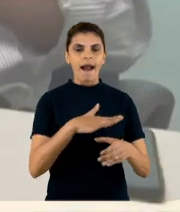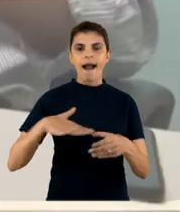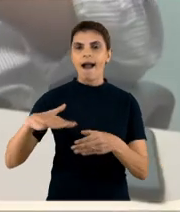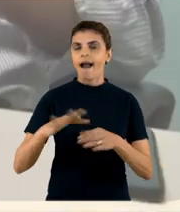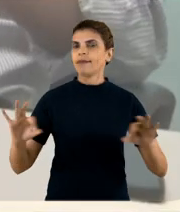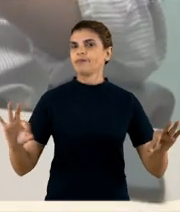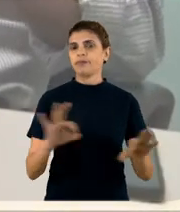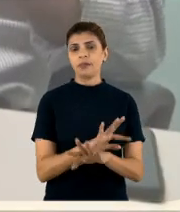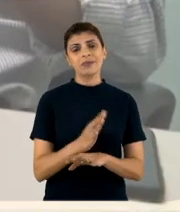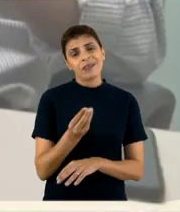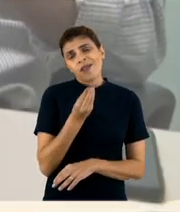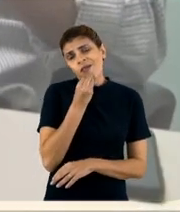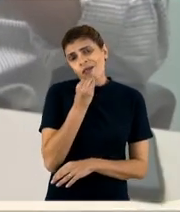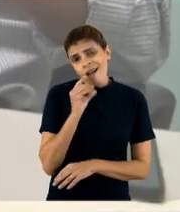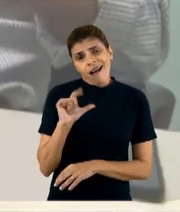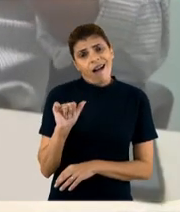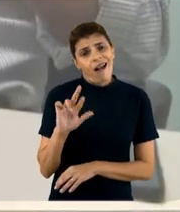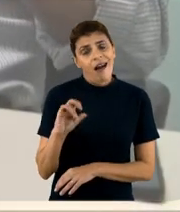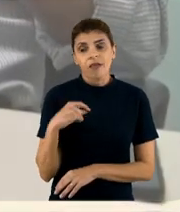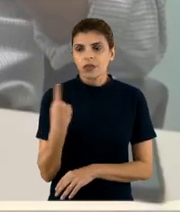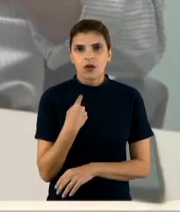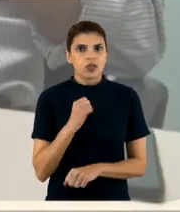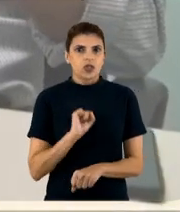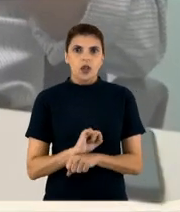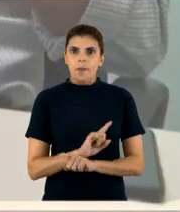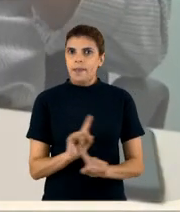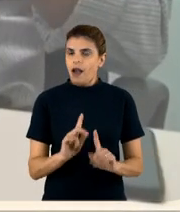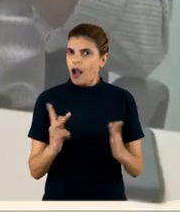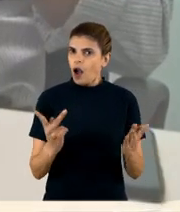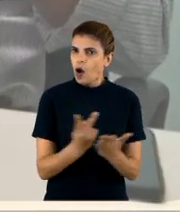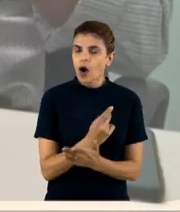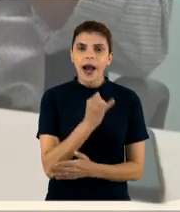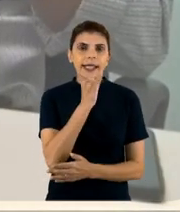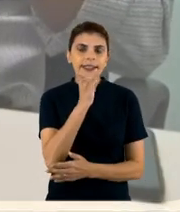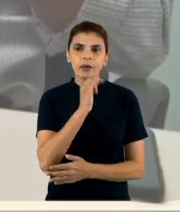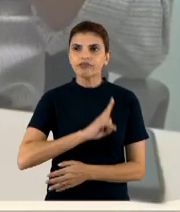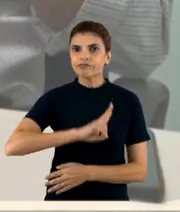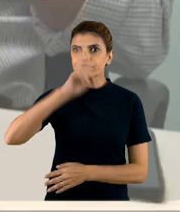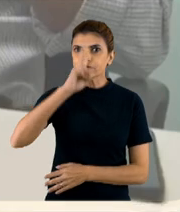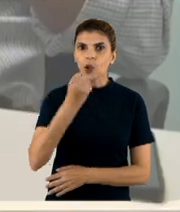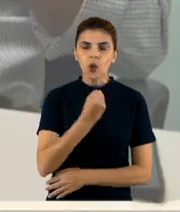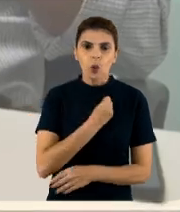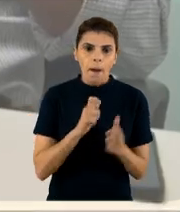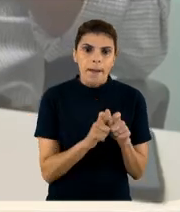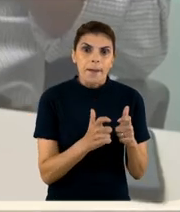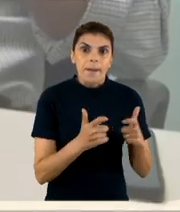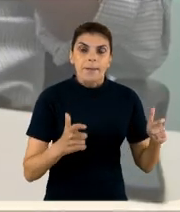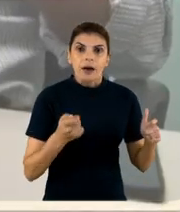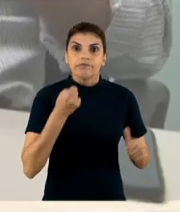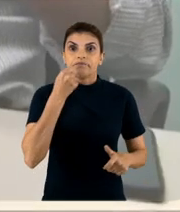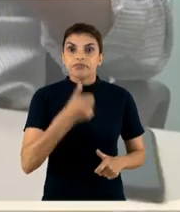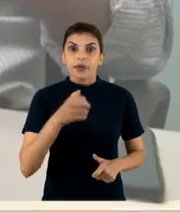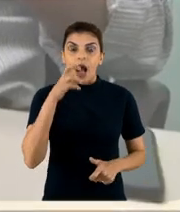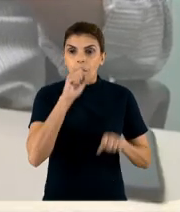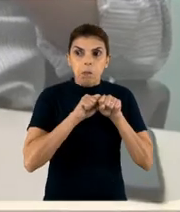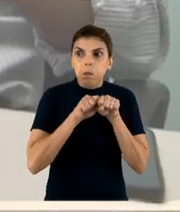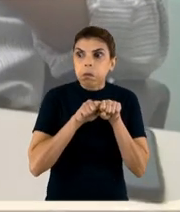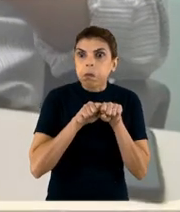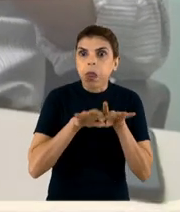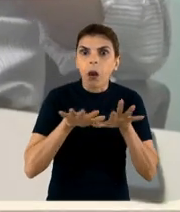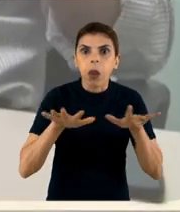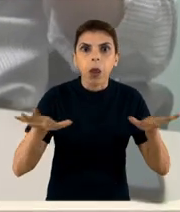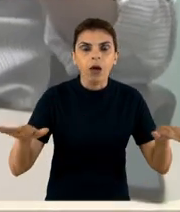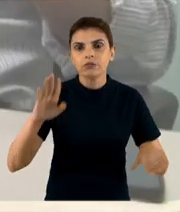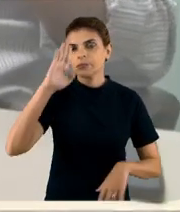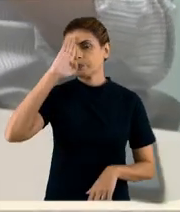áreas de atendimento são preparadas e reservadas. É claro que o que a gente não espera que aconteça, mas se por acaso o número de casos se amplificasse muito rapidamente, a